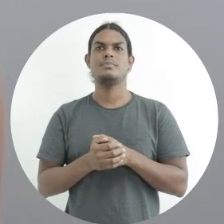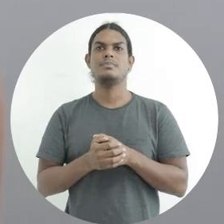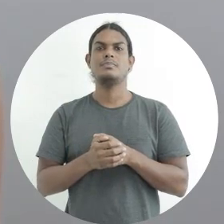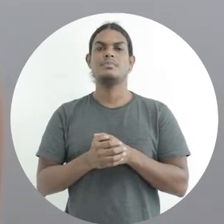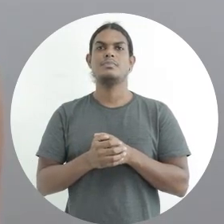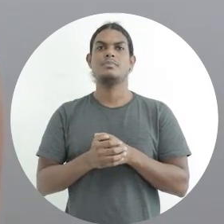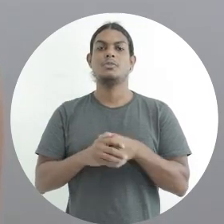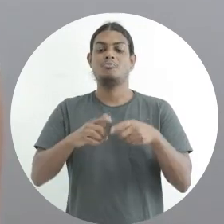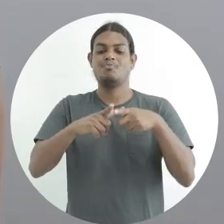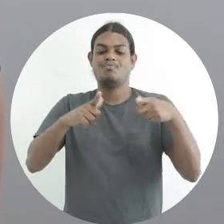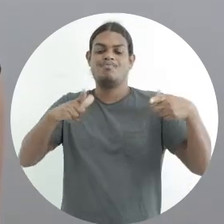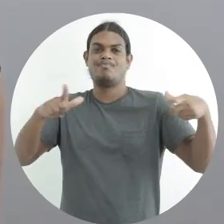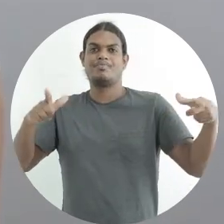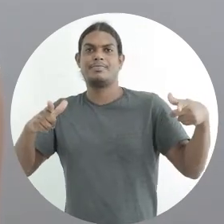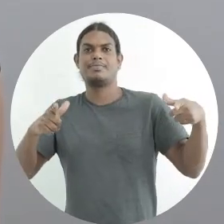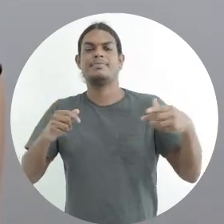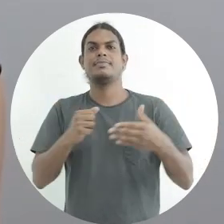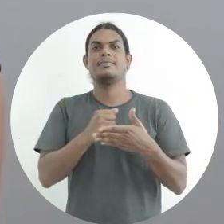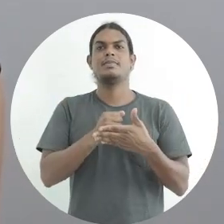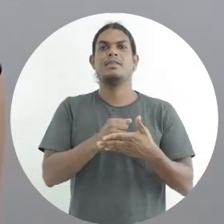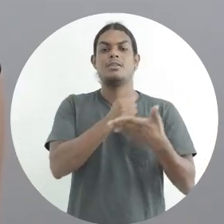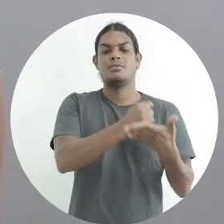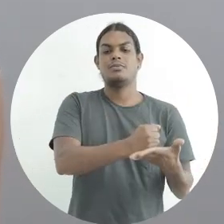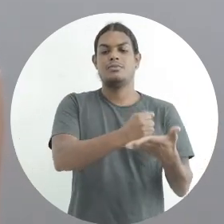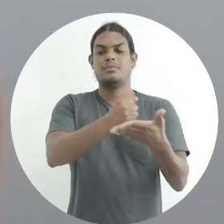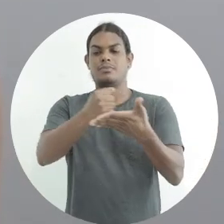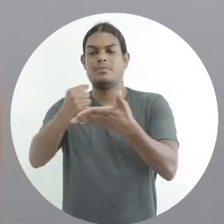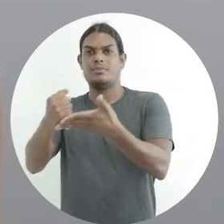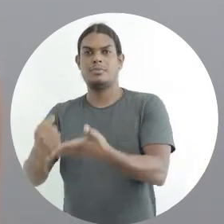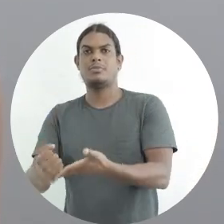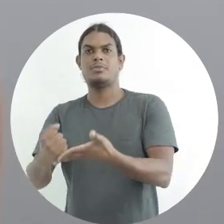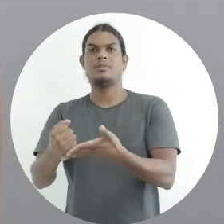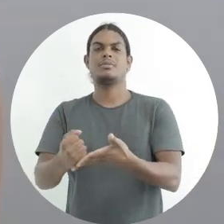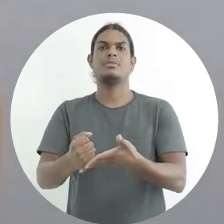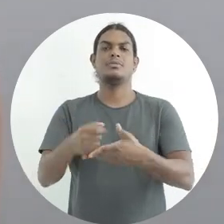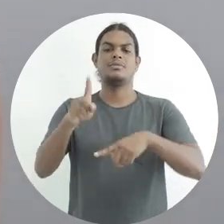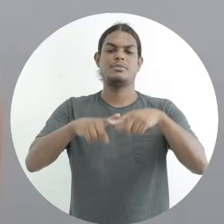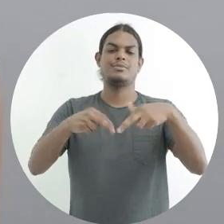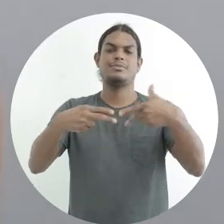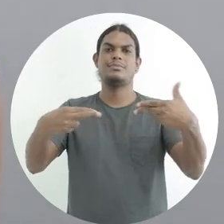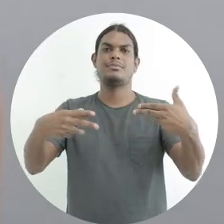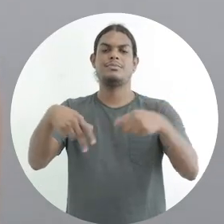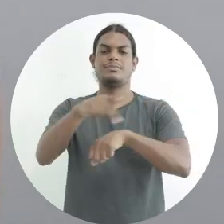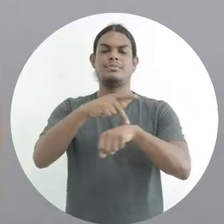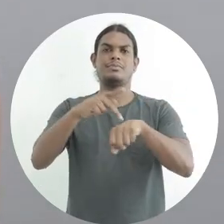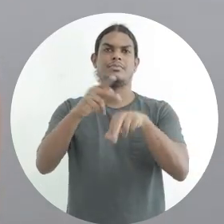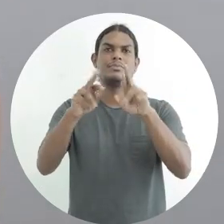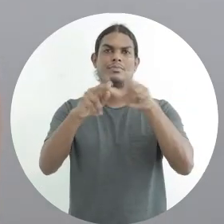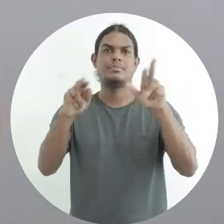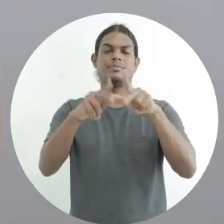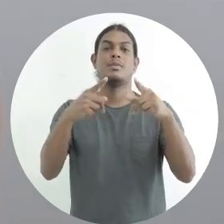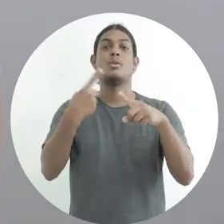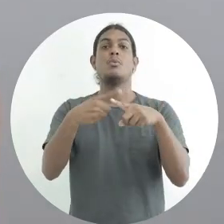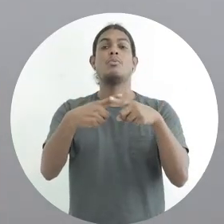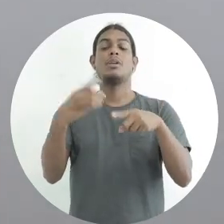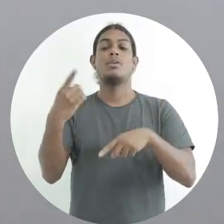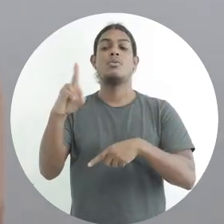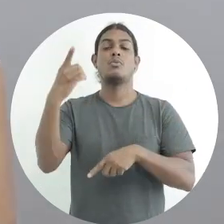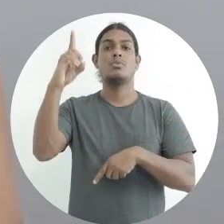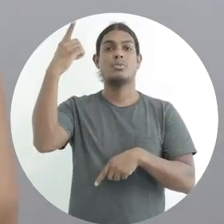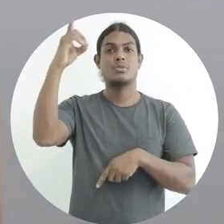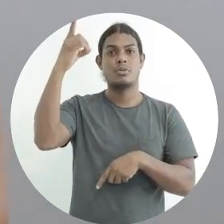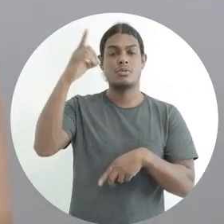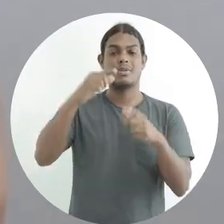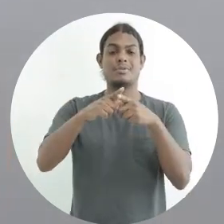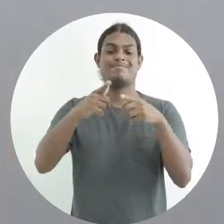muitas exportações. Então, estão dizendo que os exportadores estão rindo à toa agora, porque com o dólar elevado,